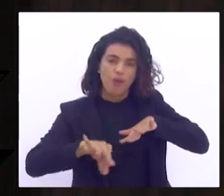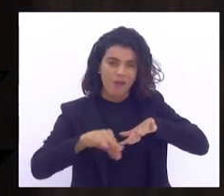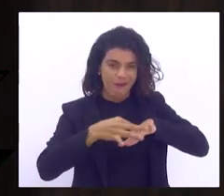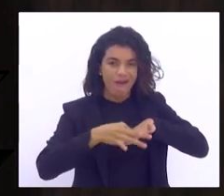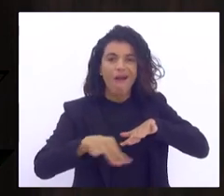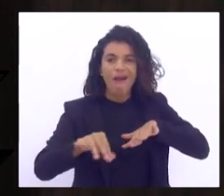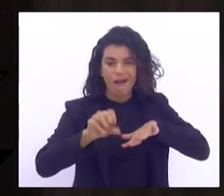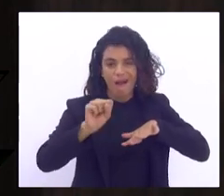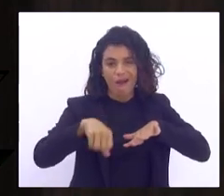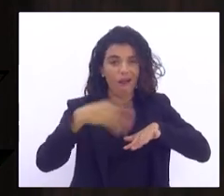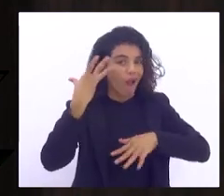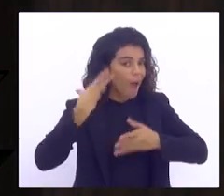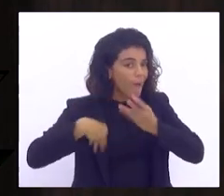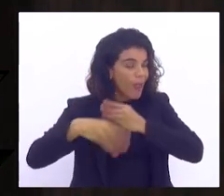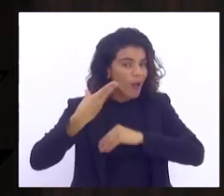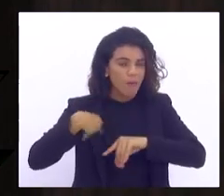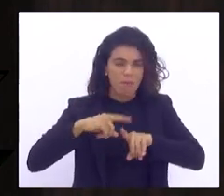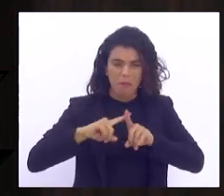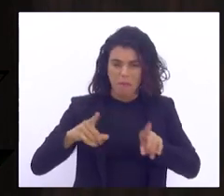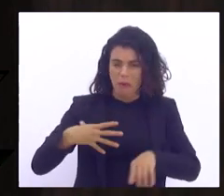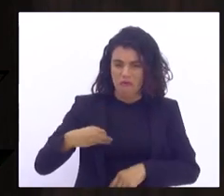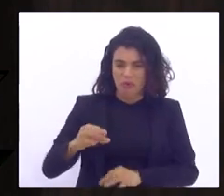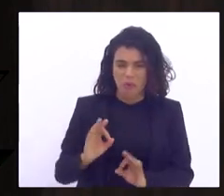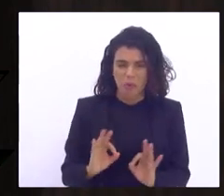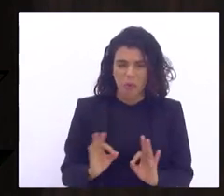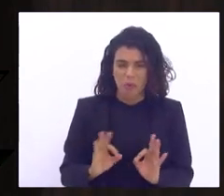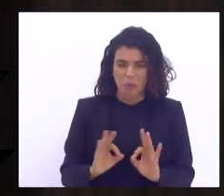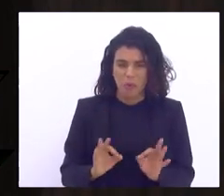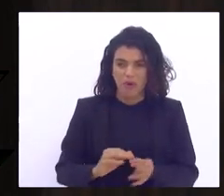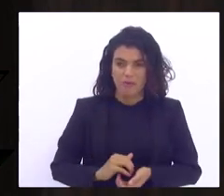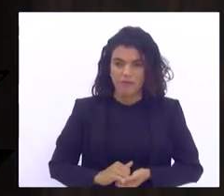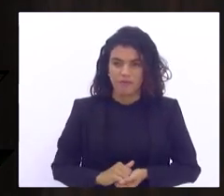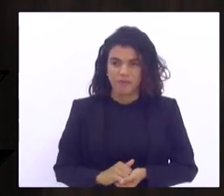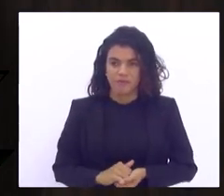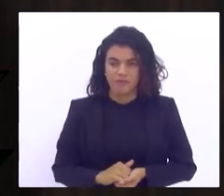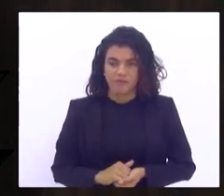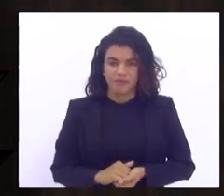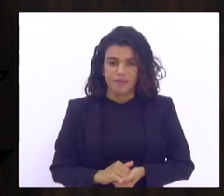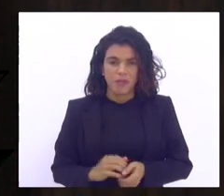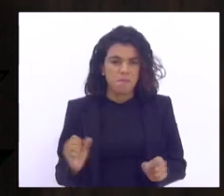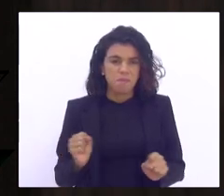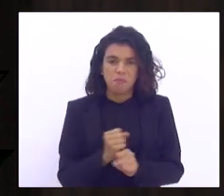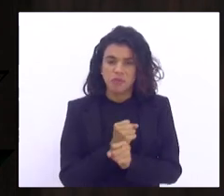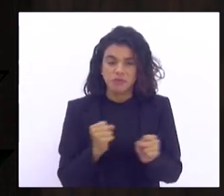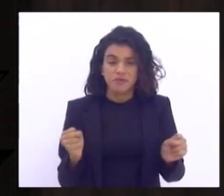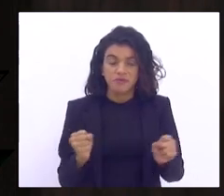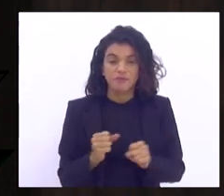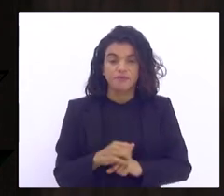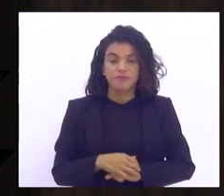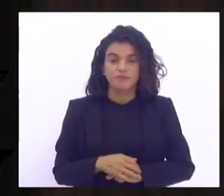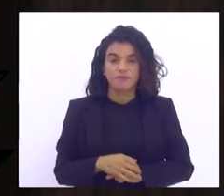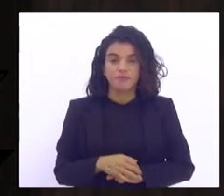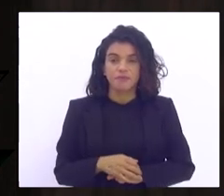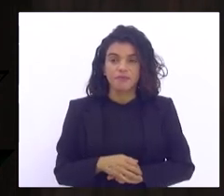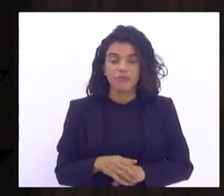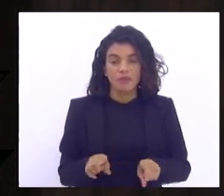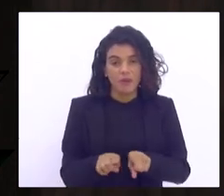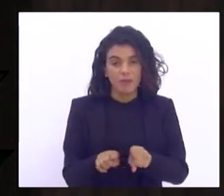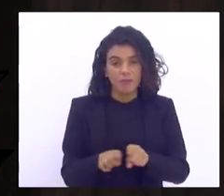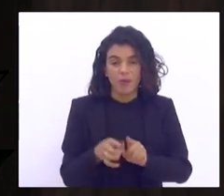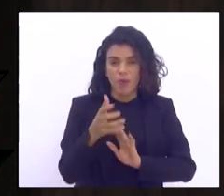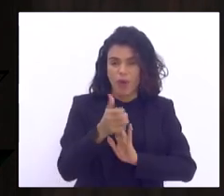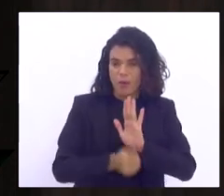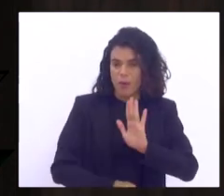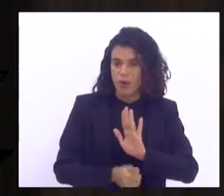meu próprio cabelo. Agora, não meu filho, minha filha. Hipótese alguma. Da mesma forma, o aborto, ele